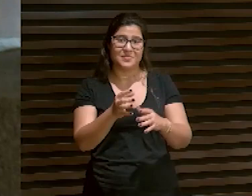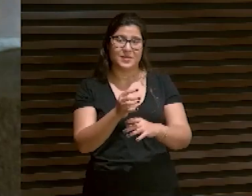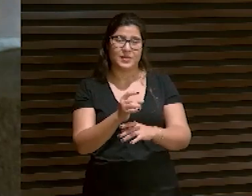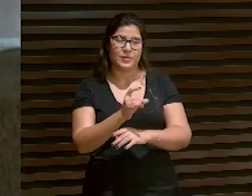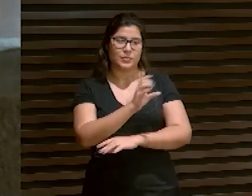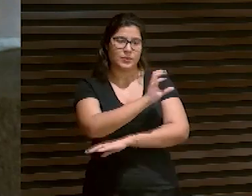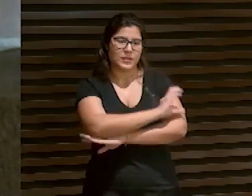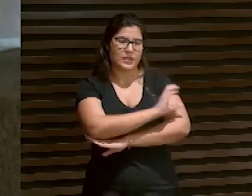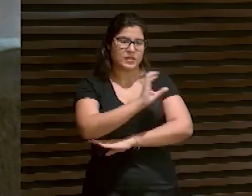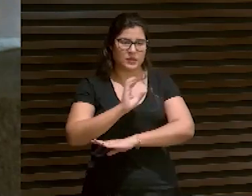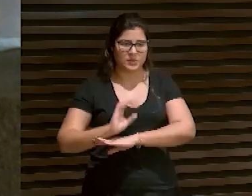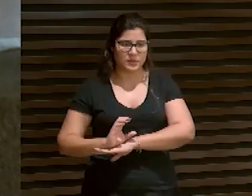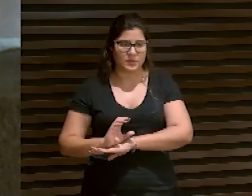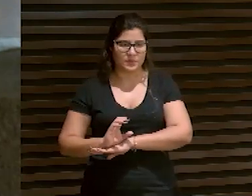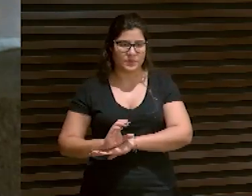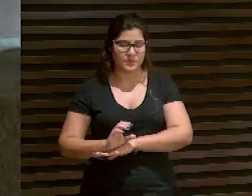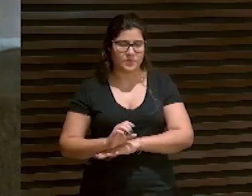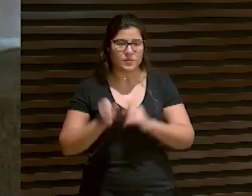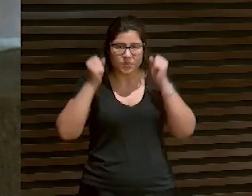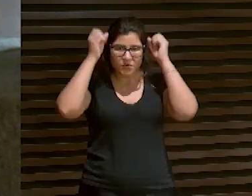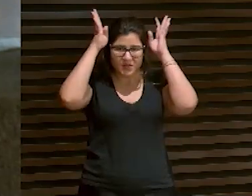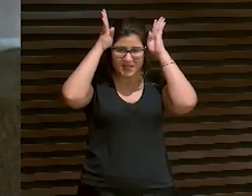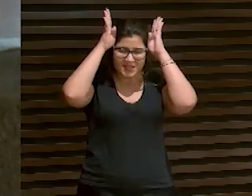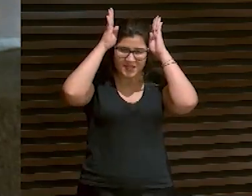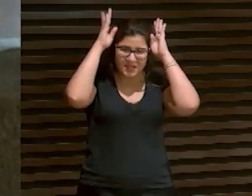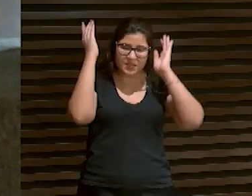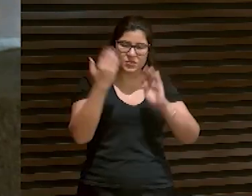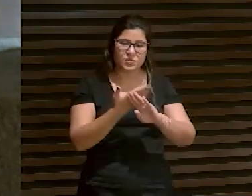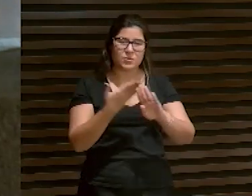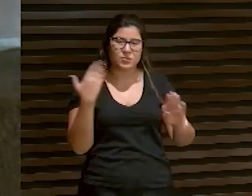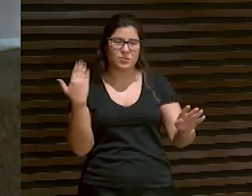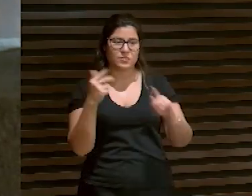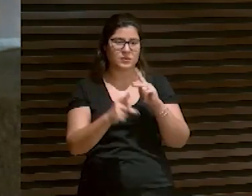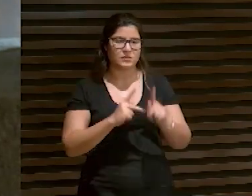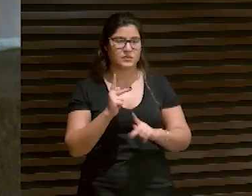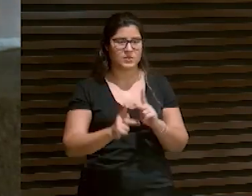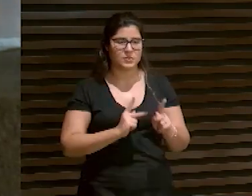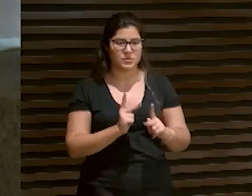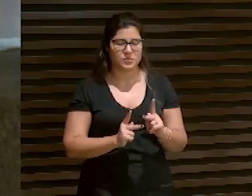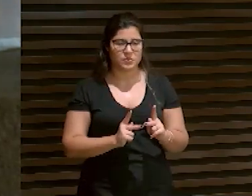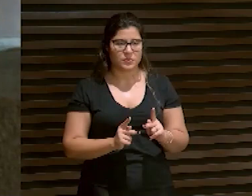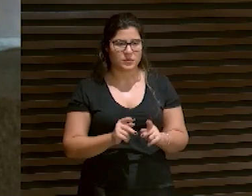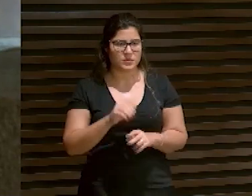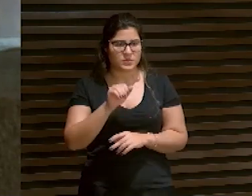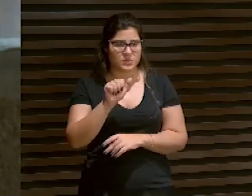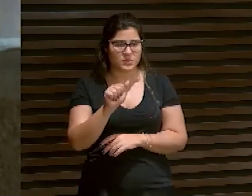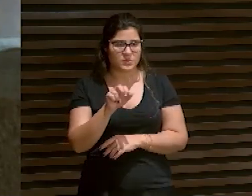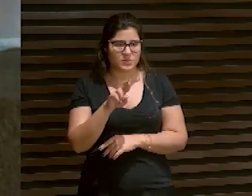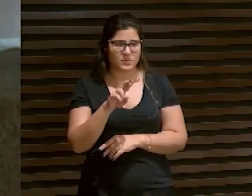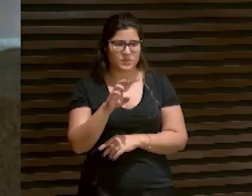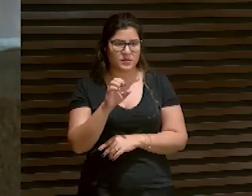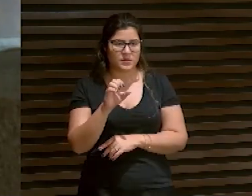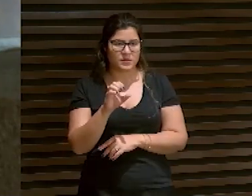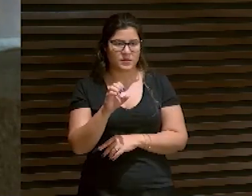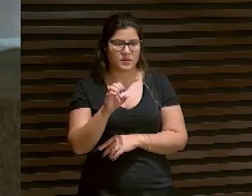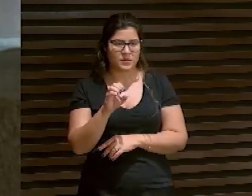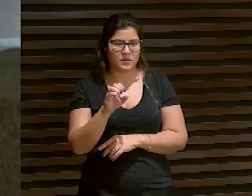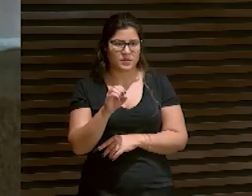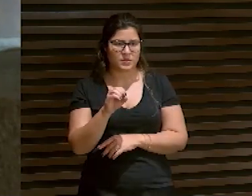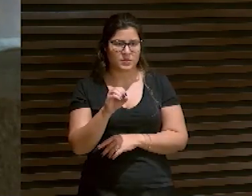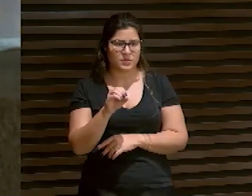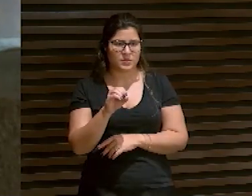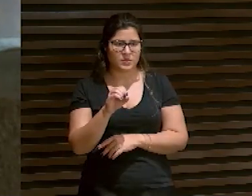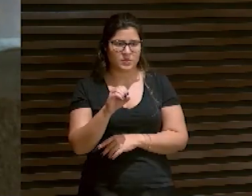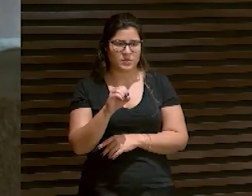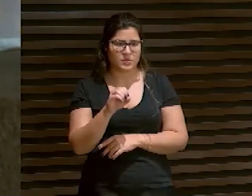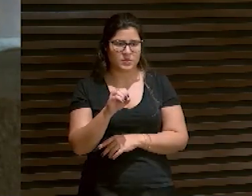afasta do povo e Arão fica supervisionando todo o povo, e Arão, ele permite que o bezerro de